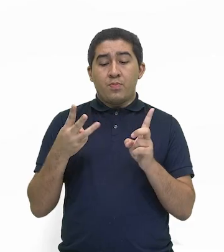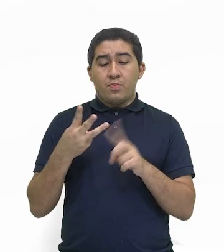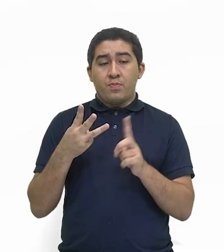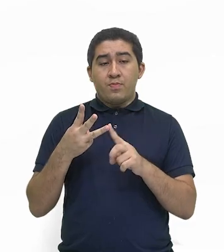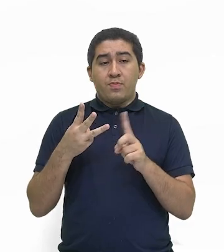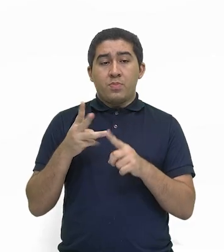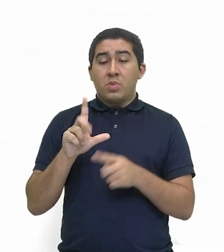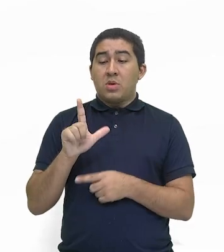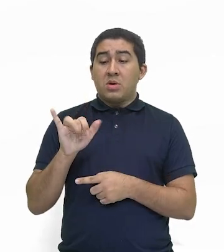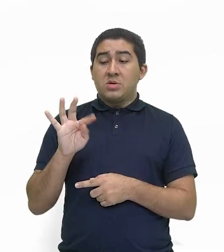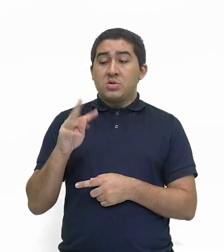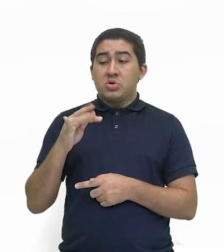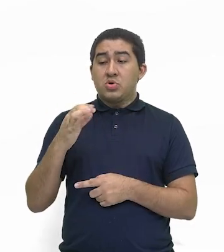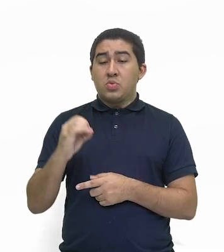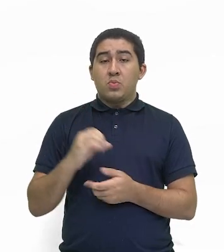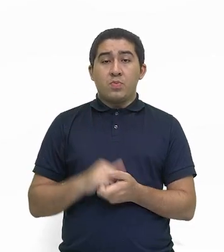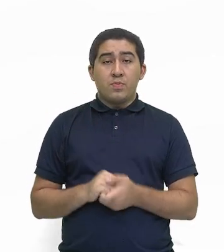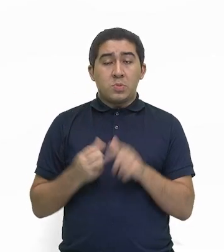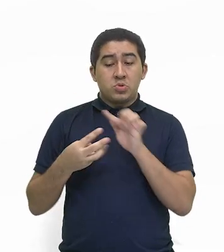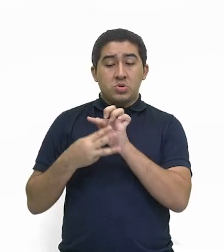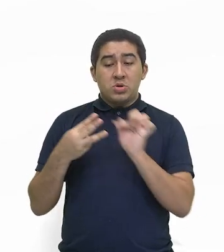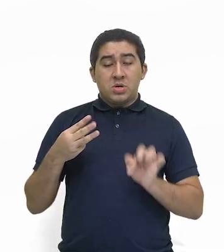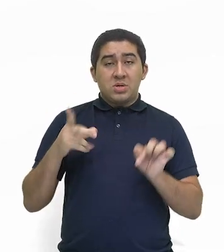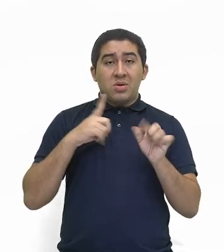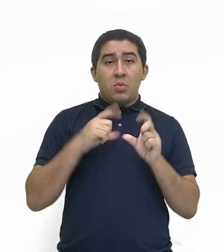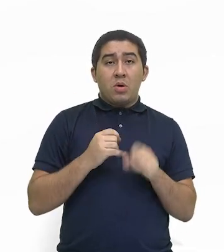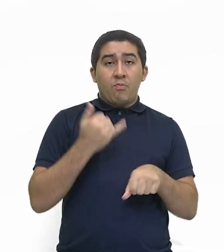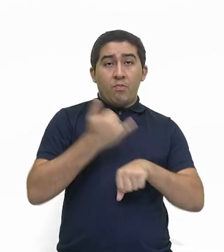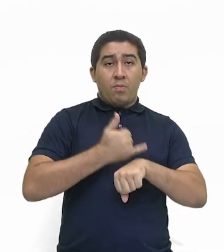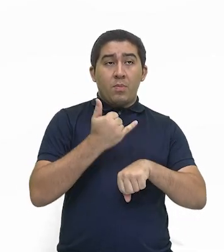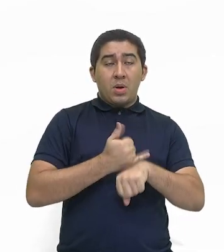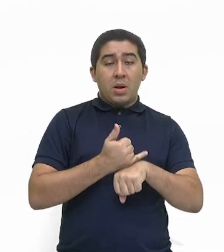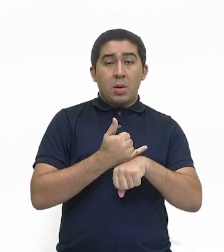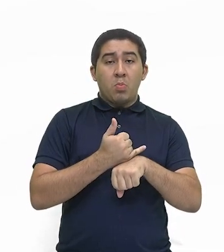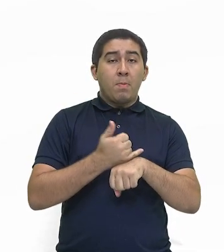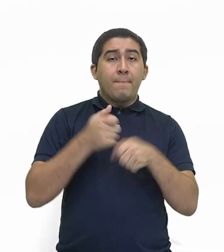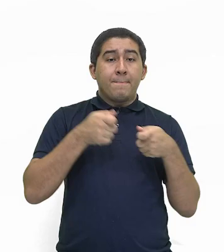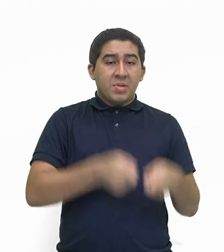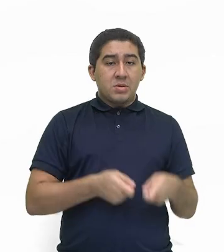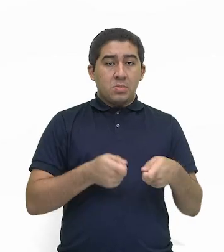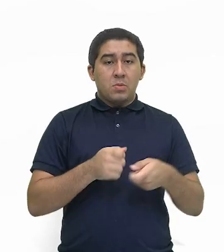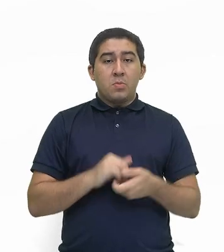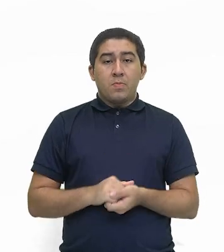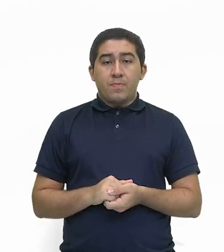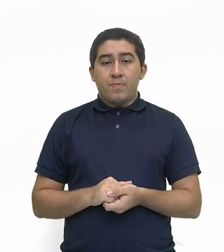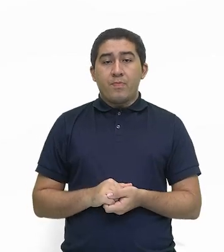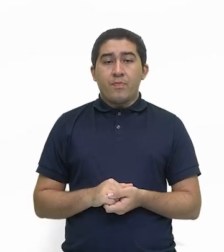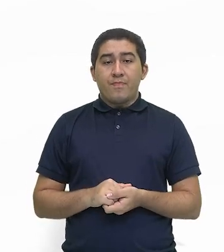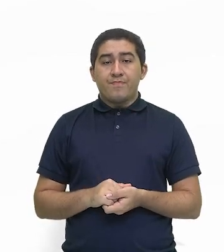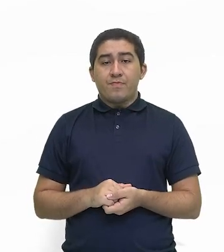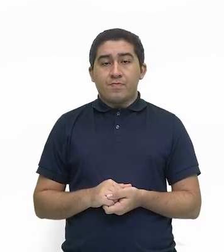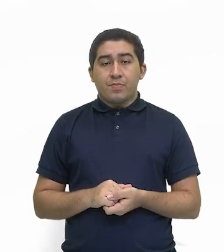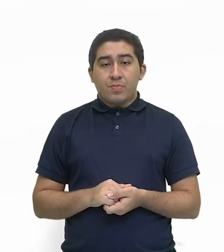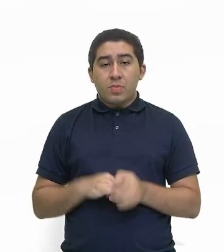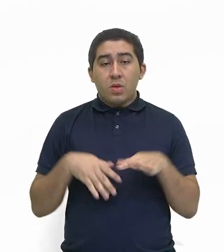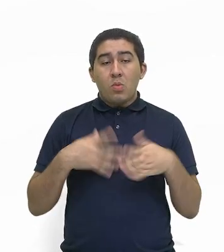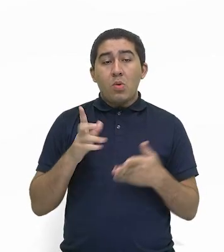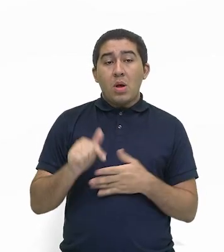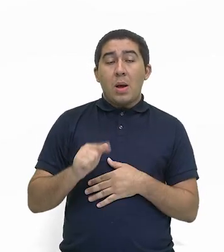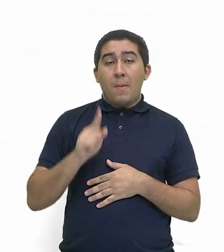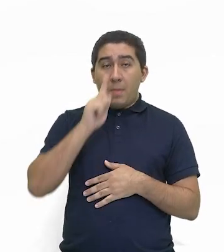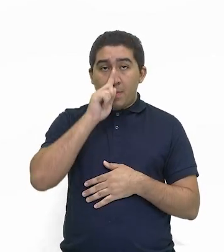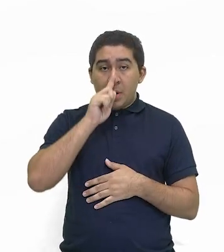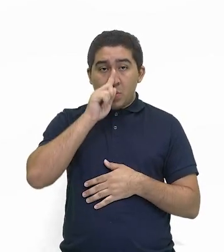substâncias que têm metais pesados, né? Qual é o risco do